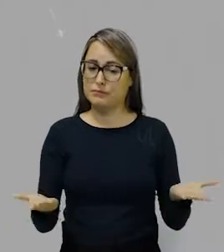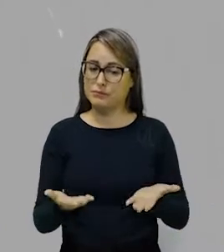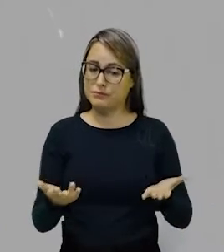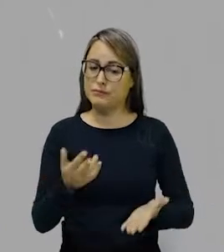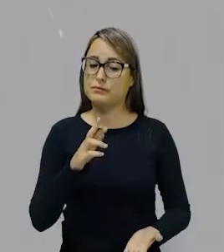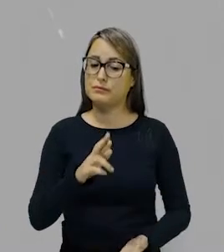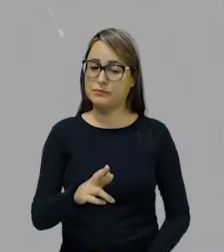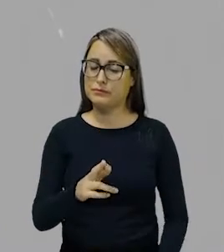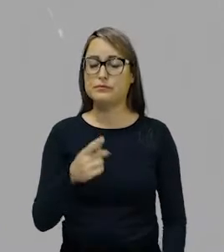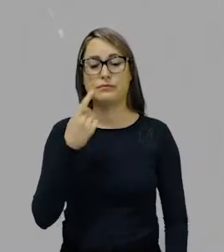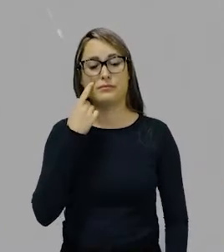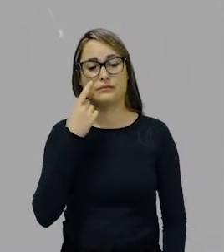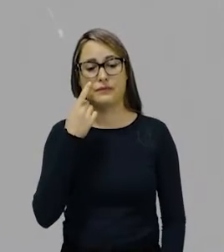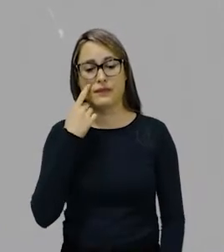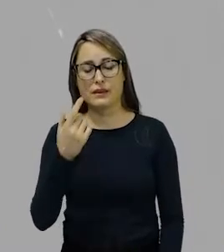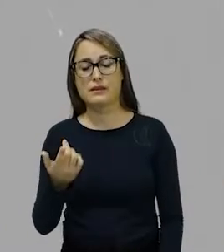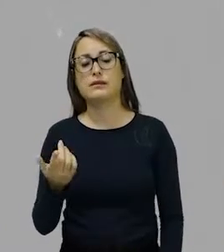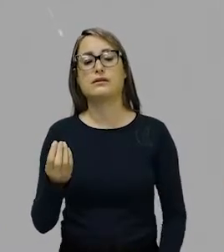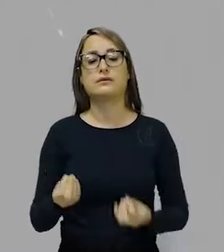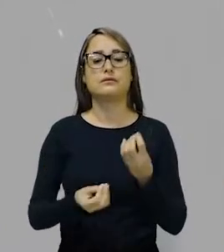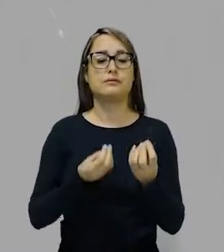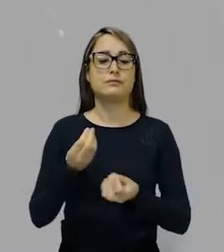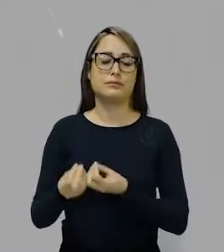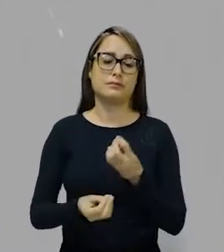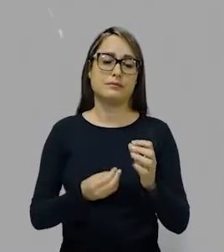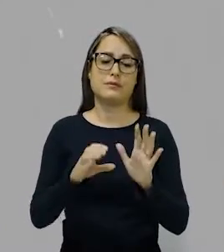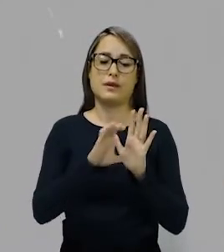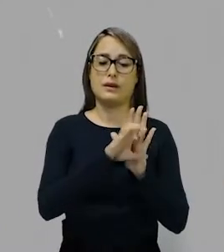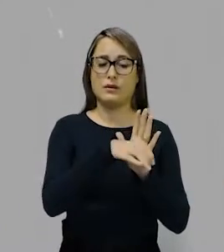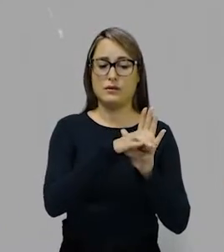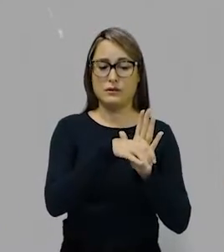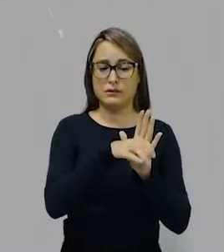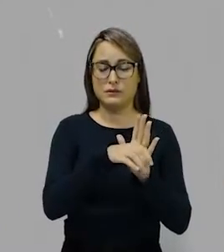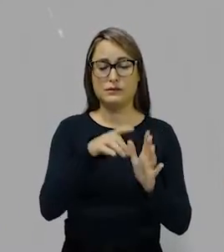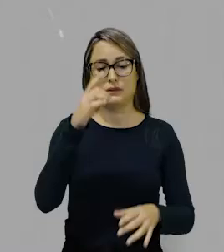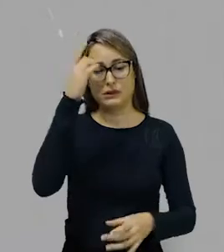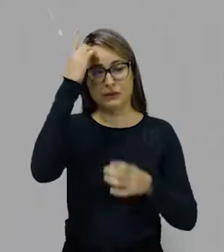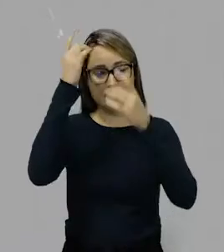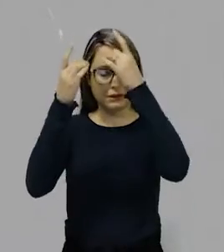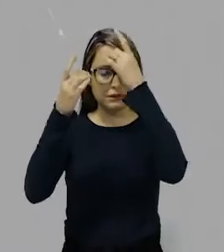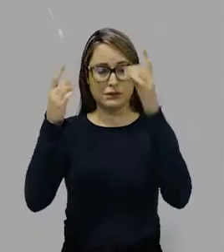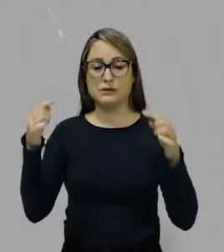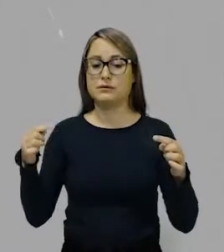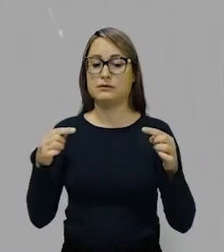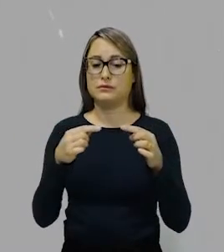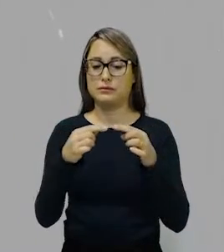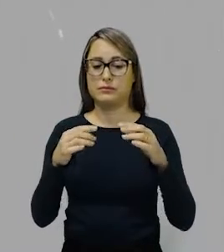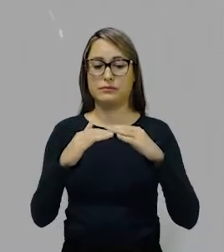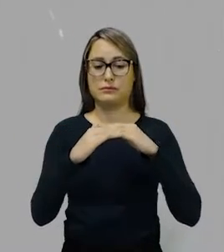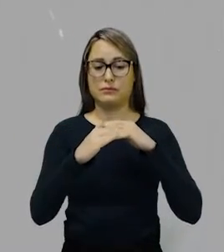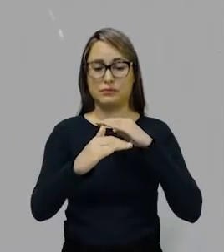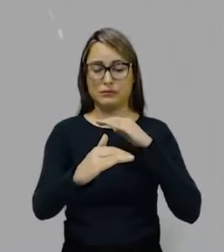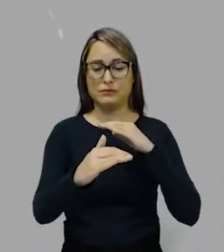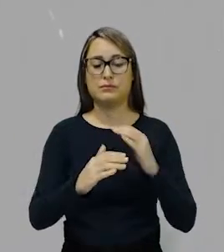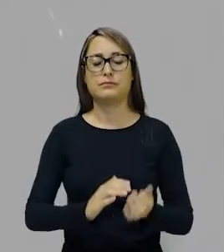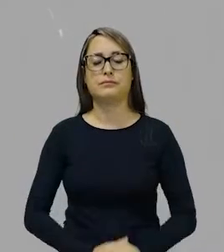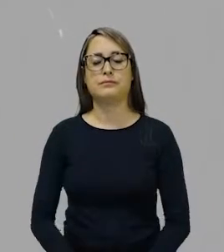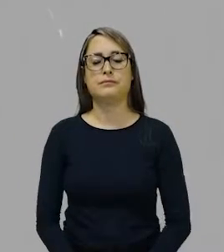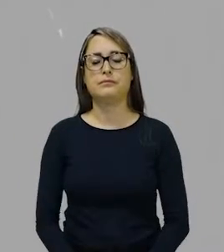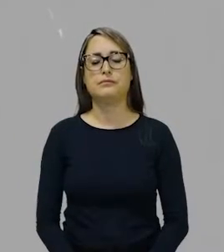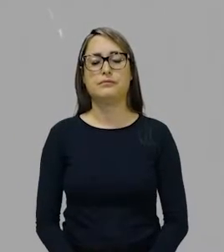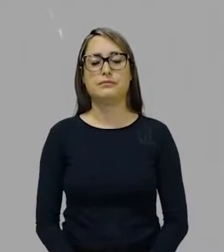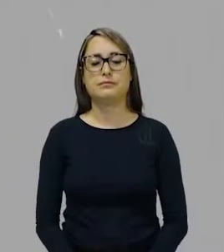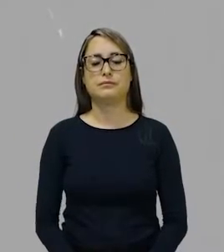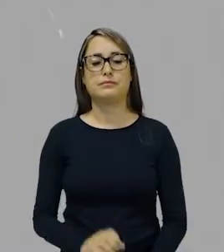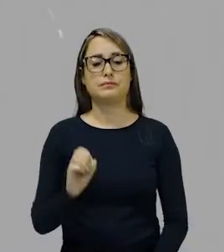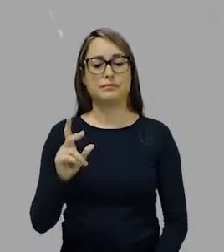questões trabalhar o conceito, as ideias envolvidas na isomeria plana, os casos de isomeria plana.